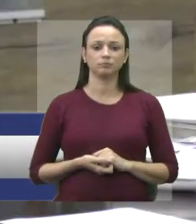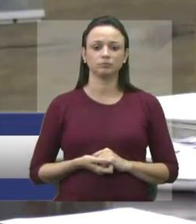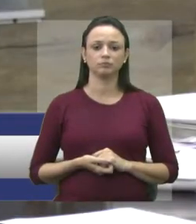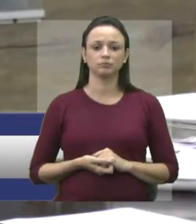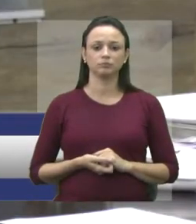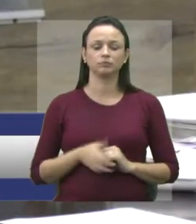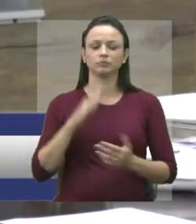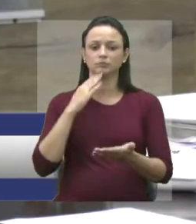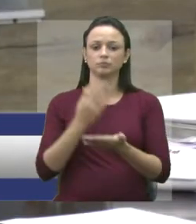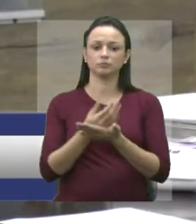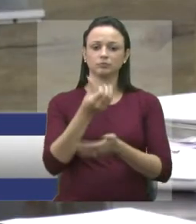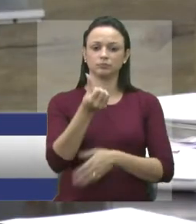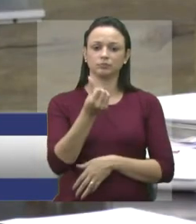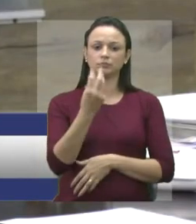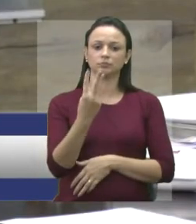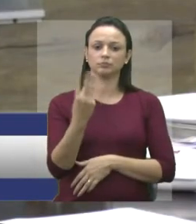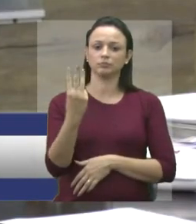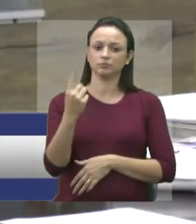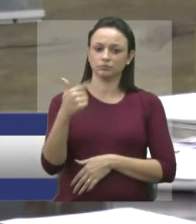Requerimento